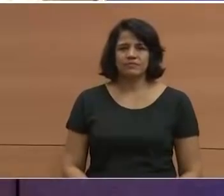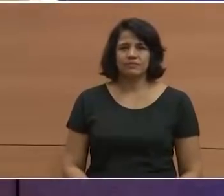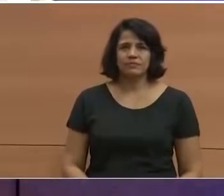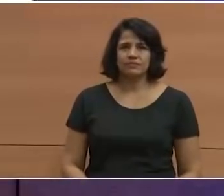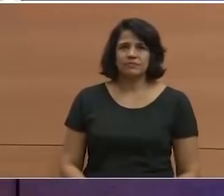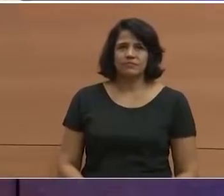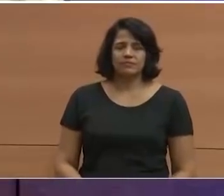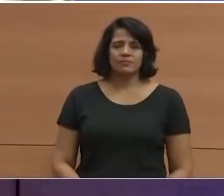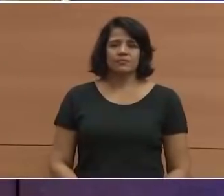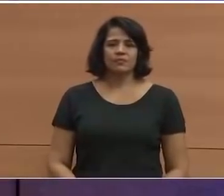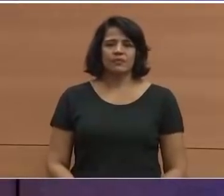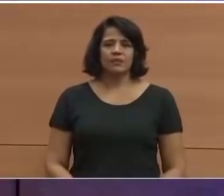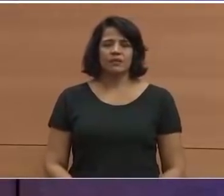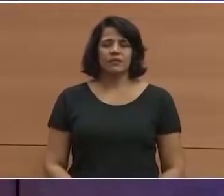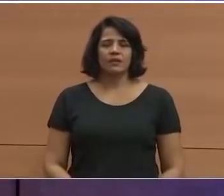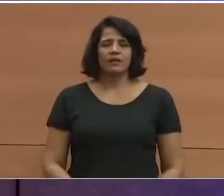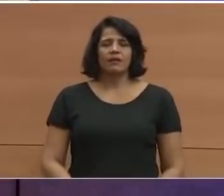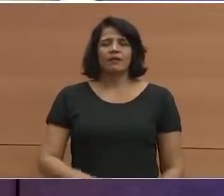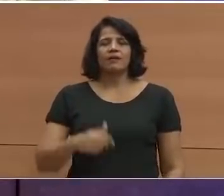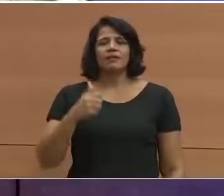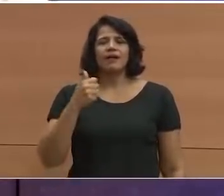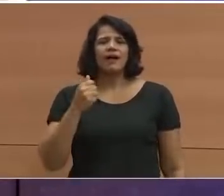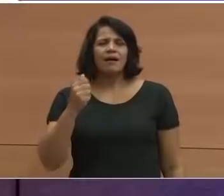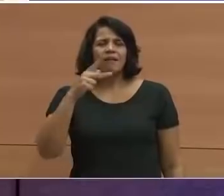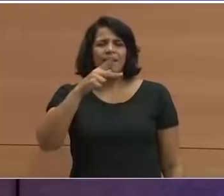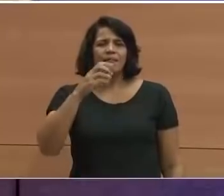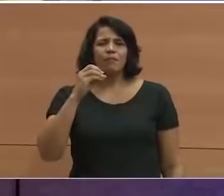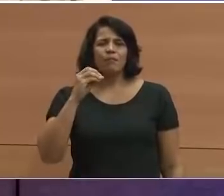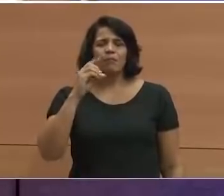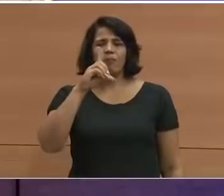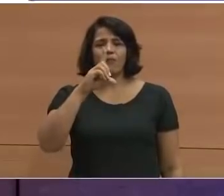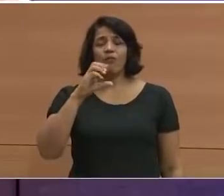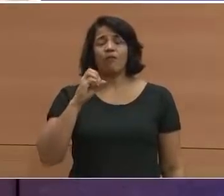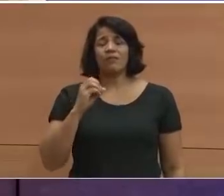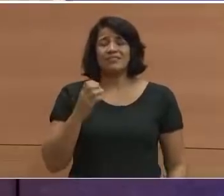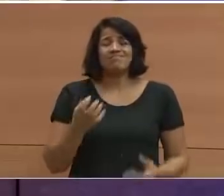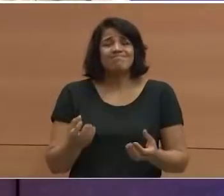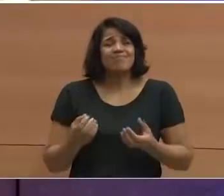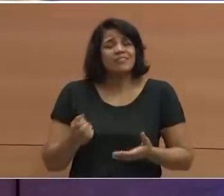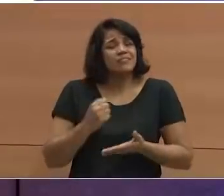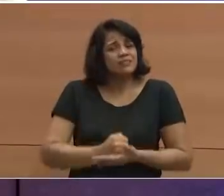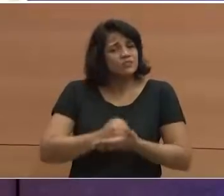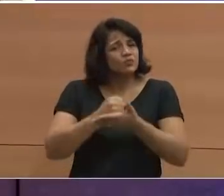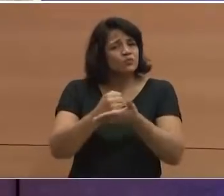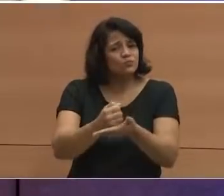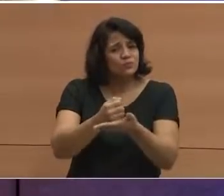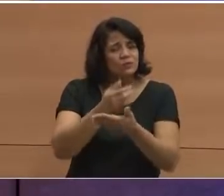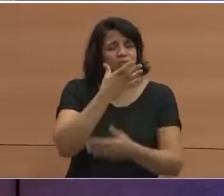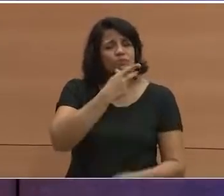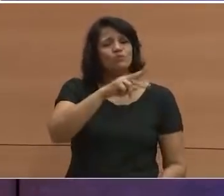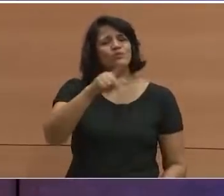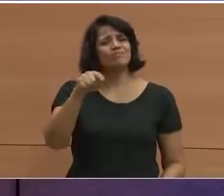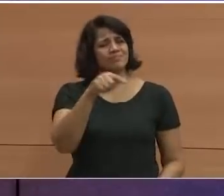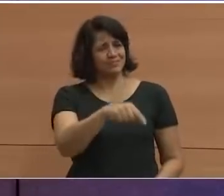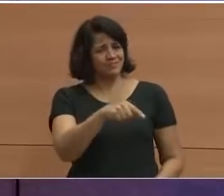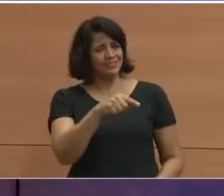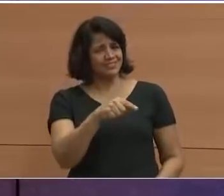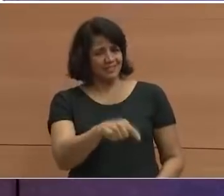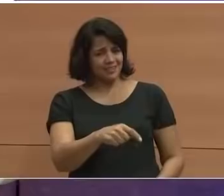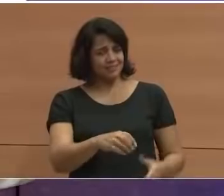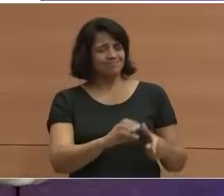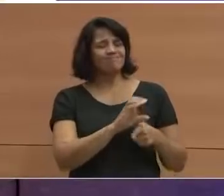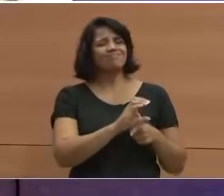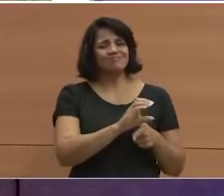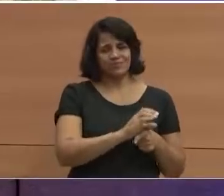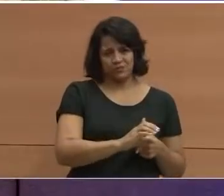foi ali, né, falando, ajudando os irmãos na sua forma de atuar,